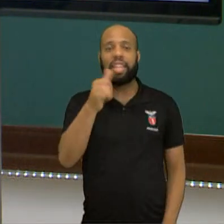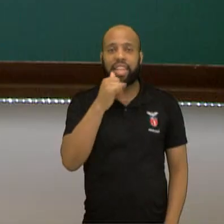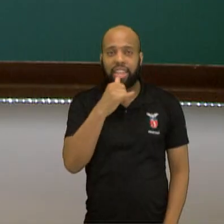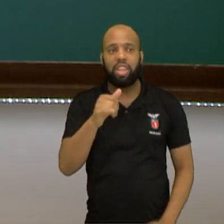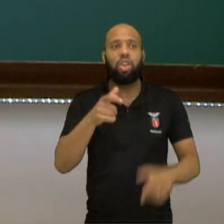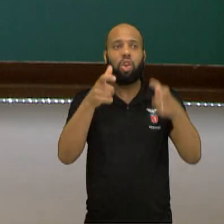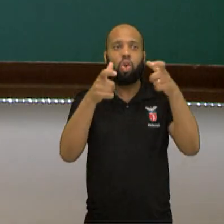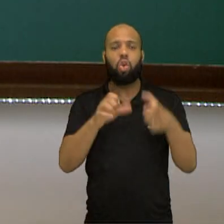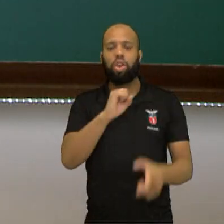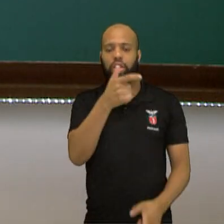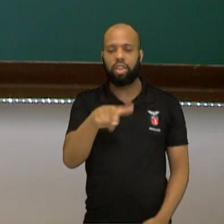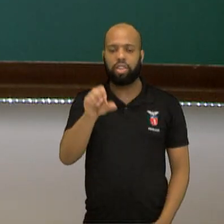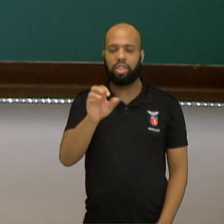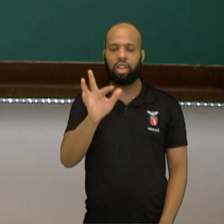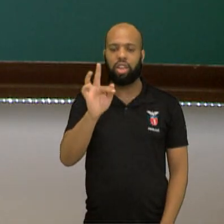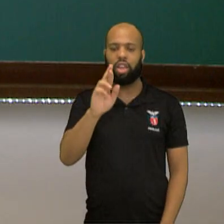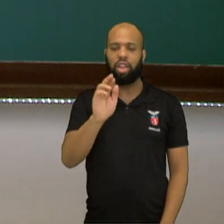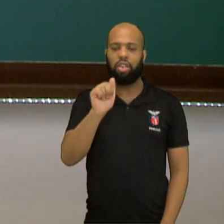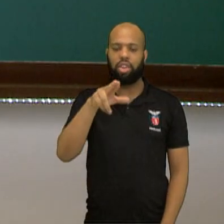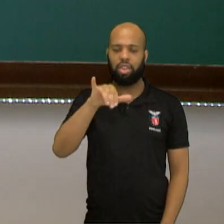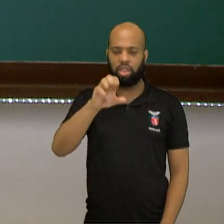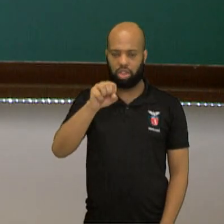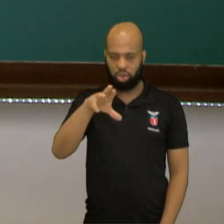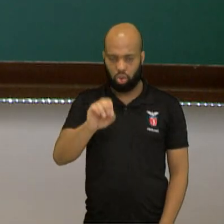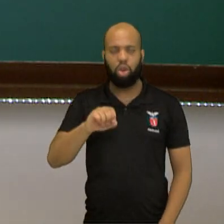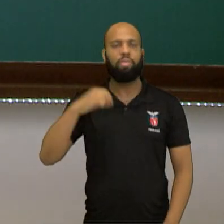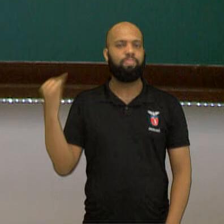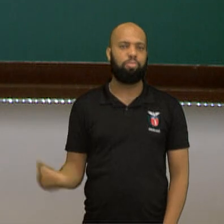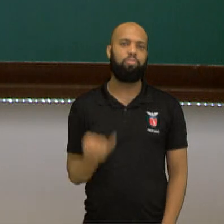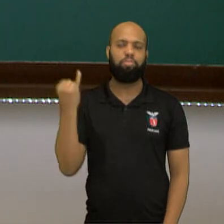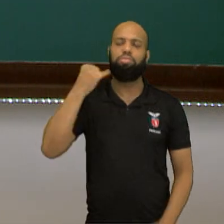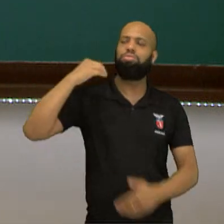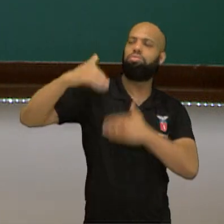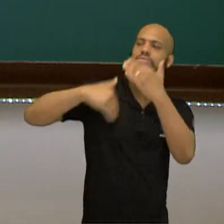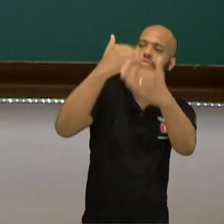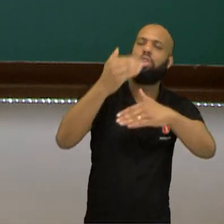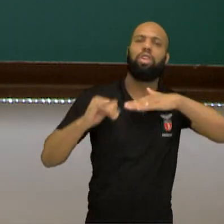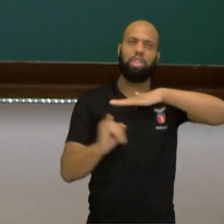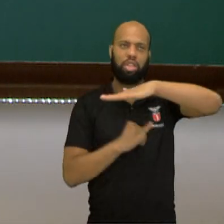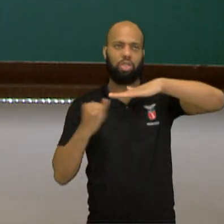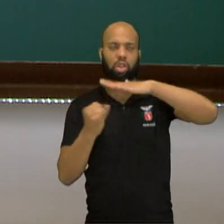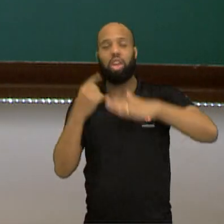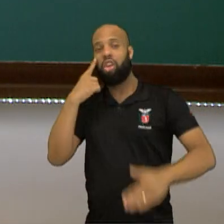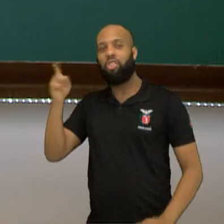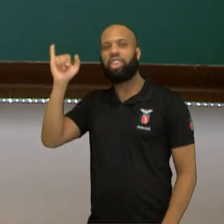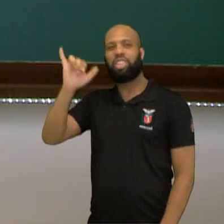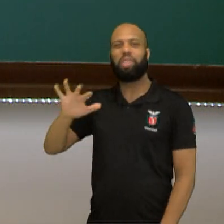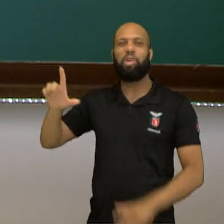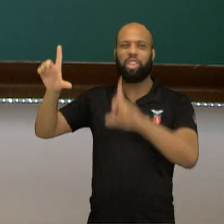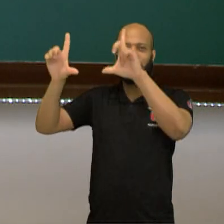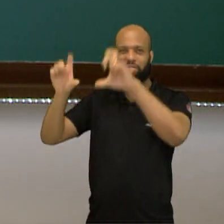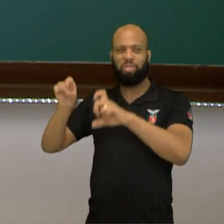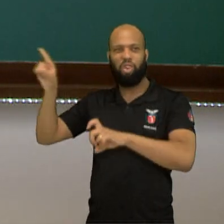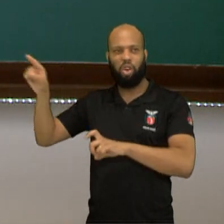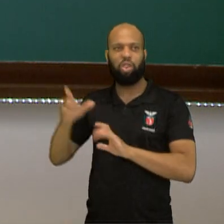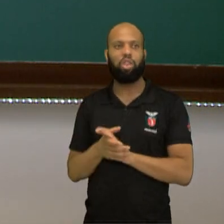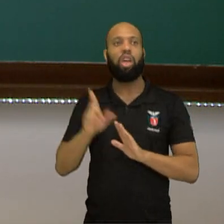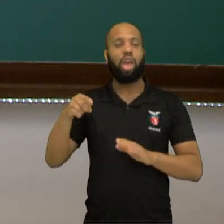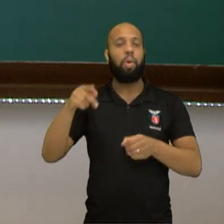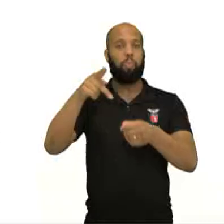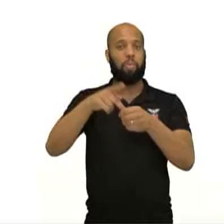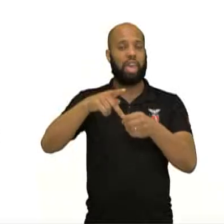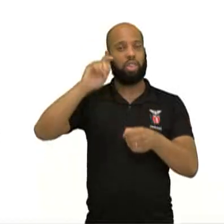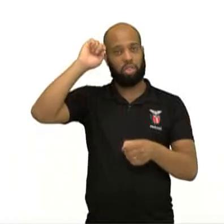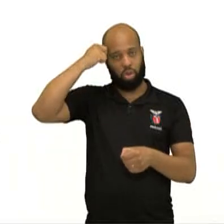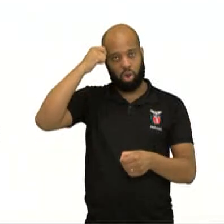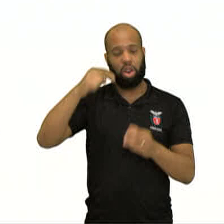energia elétrica, então necessário para o desenvolvimento industrial. A imagem, aliás, do lado direito da sua tela, falando do Conselho Nacional do Petróleo,